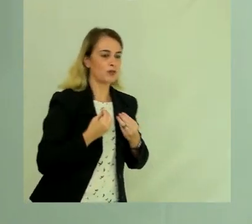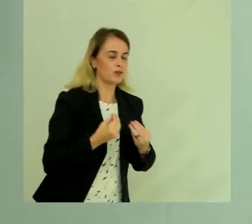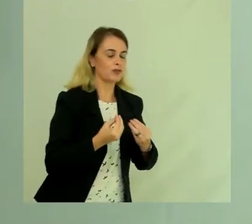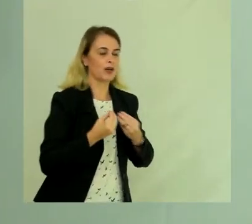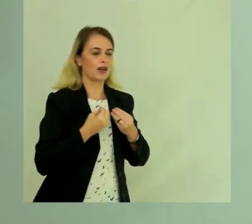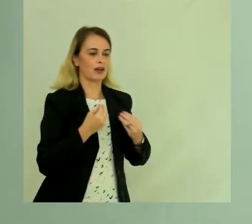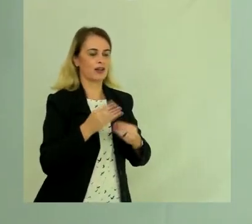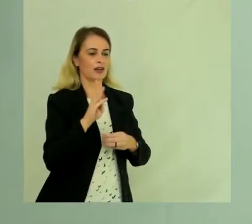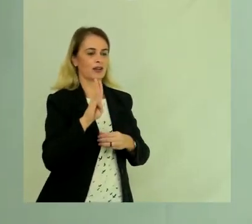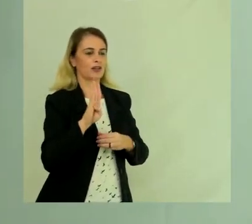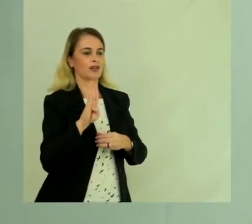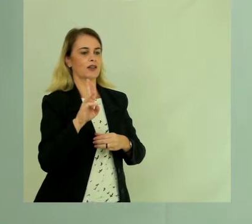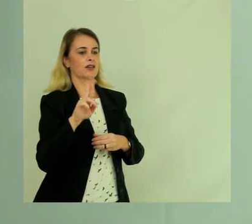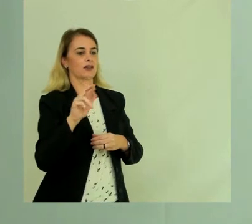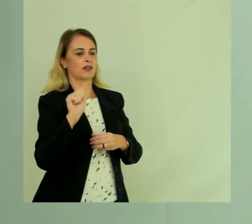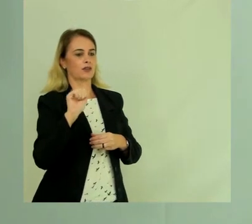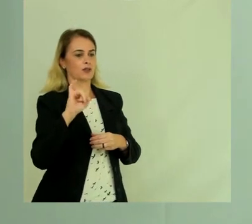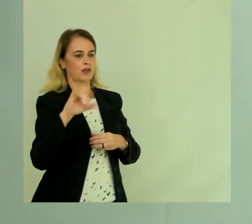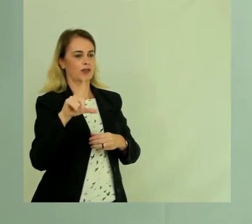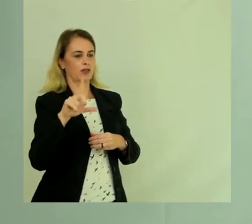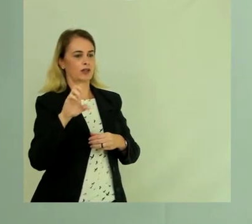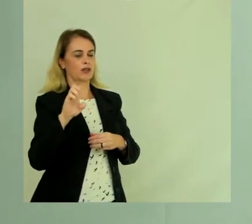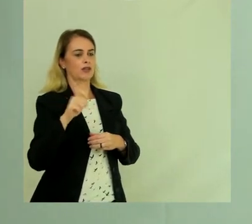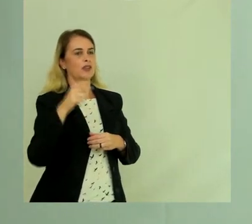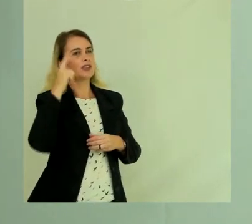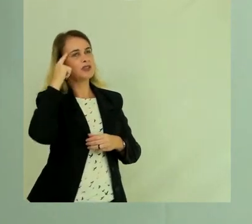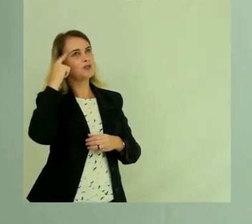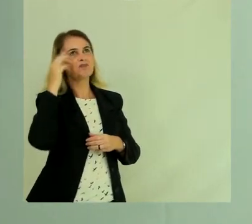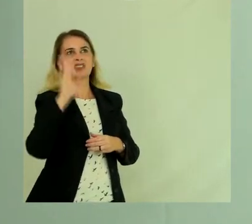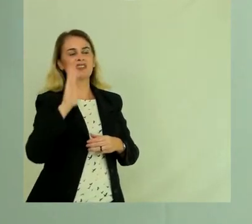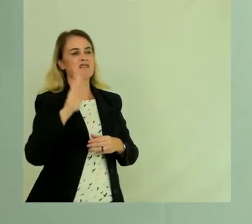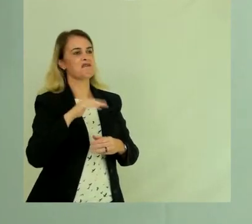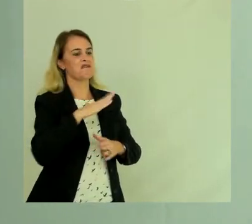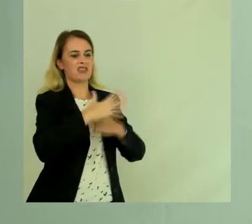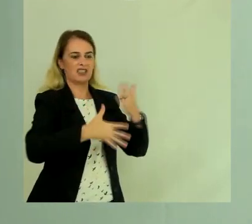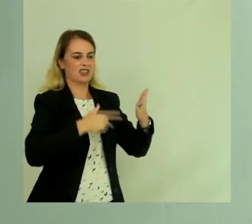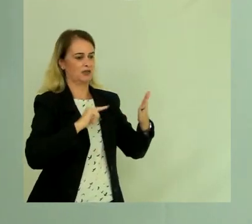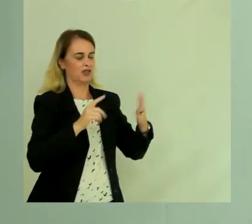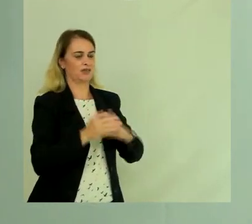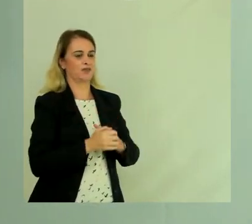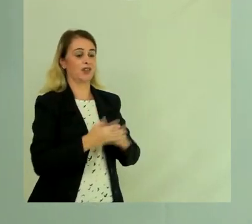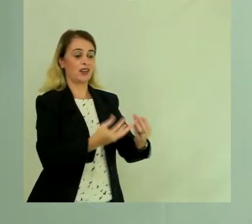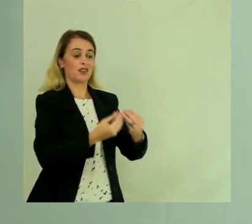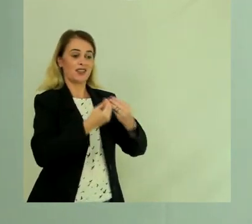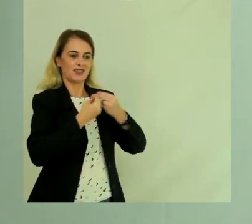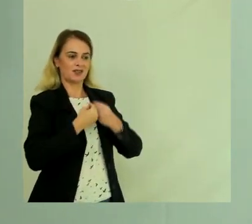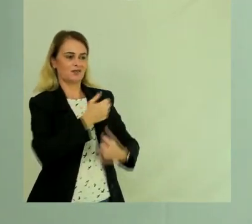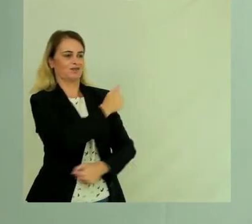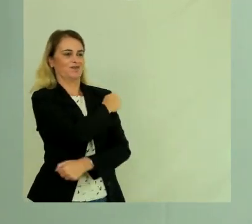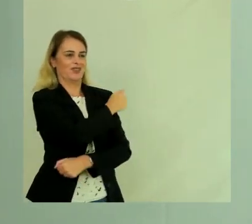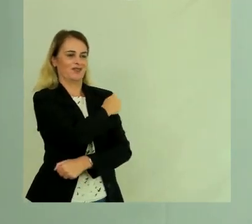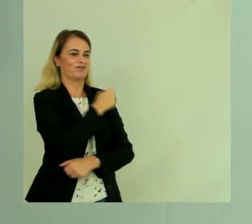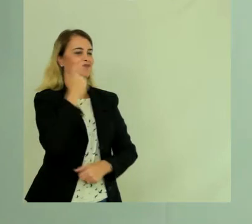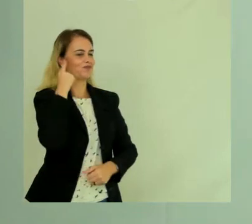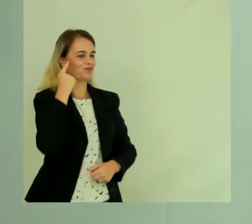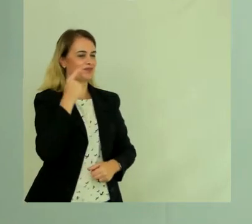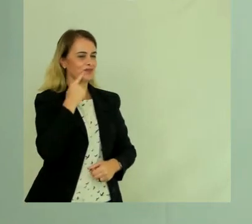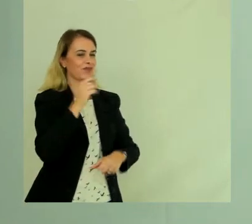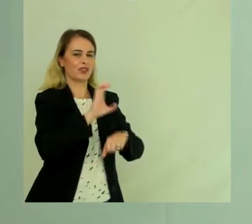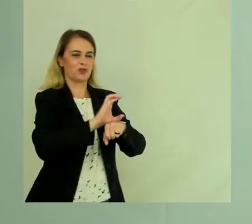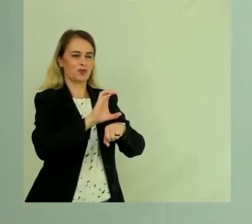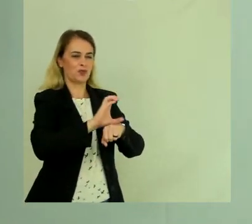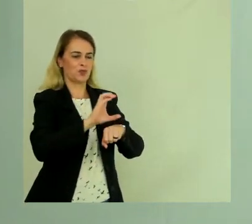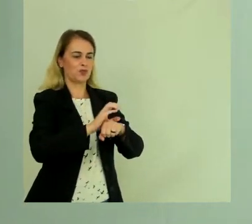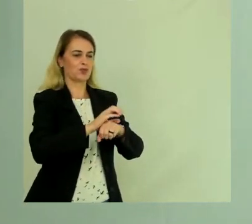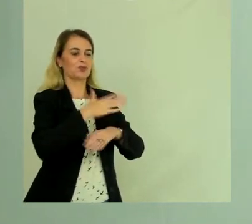não pensava em fazer Libras. Até que eu recebi uma aluna surda e procurando cursos de